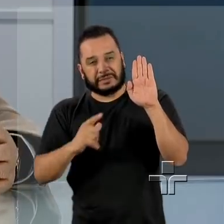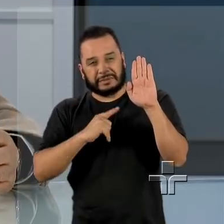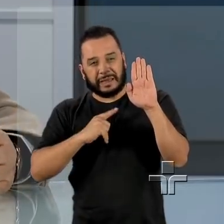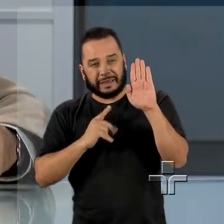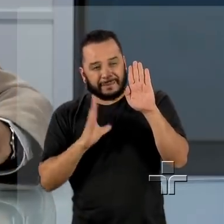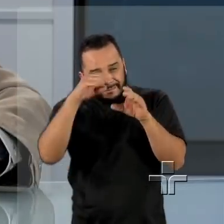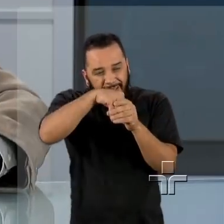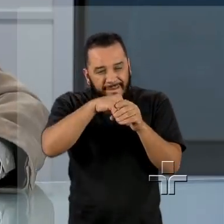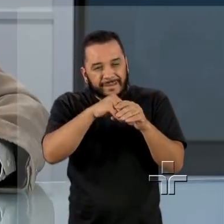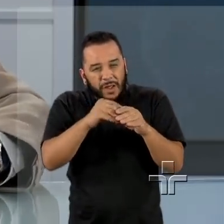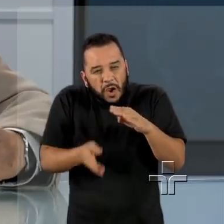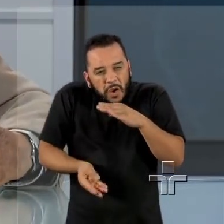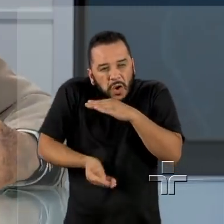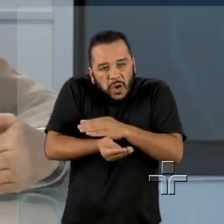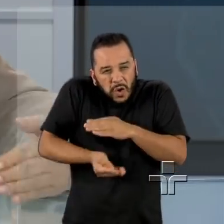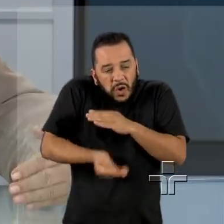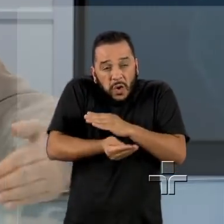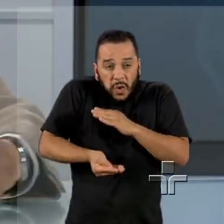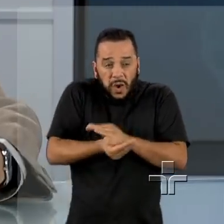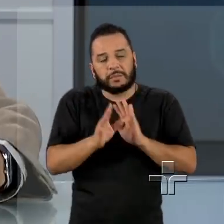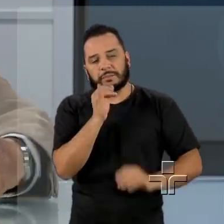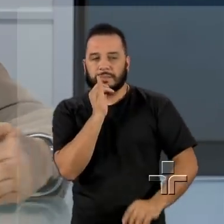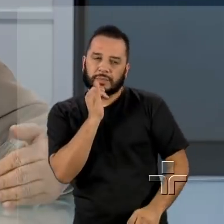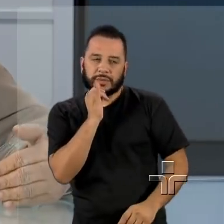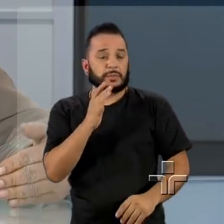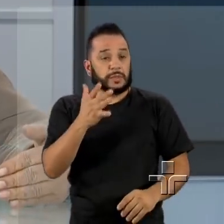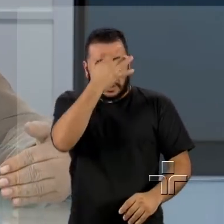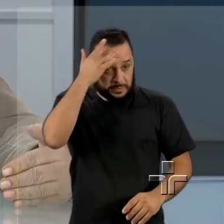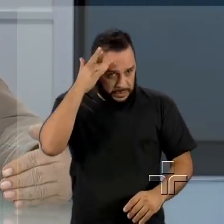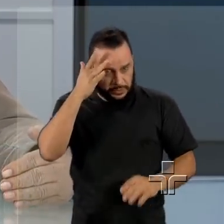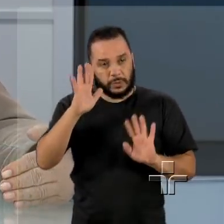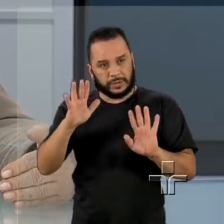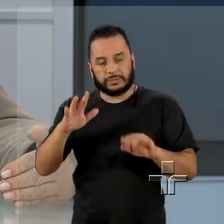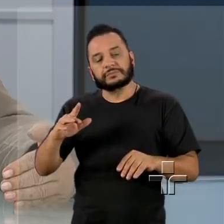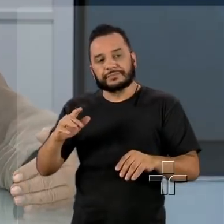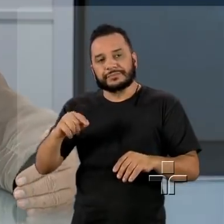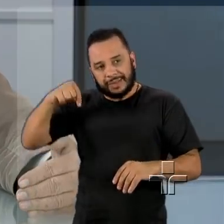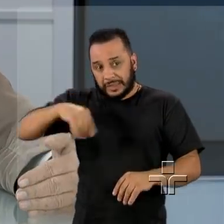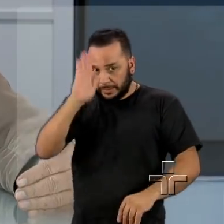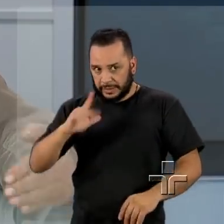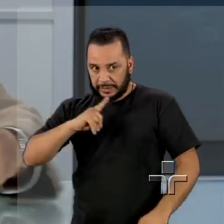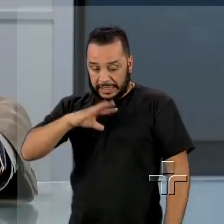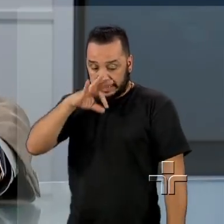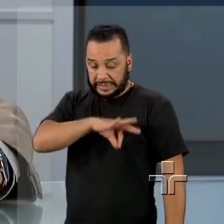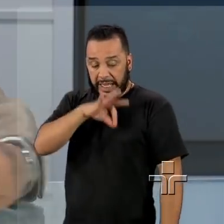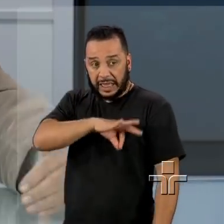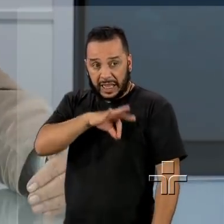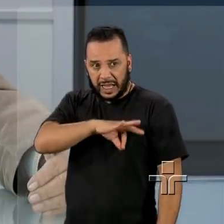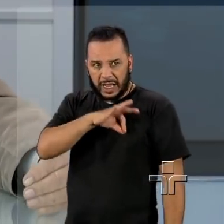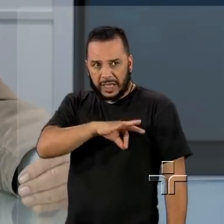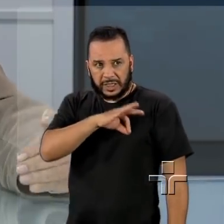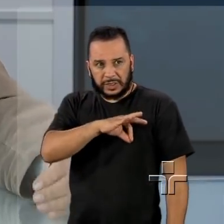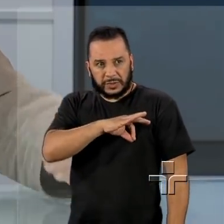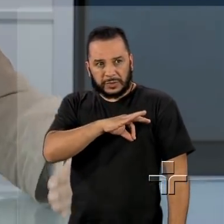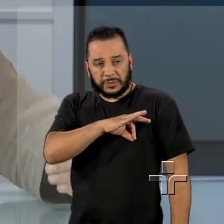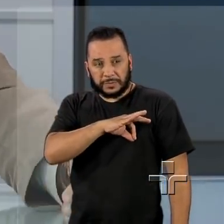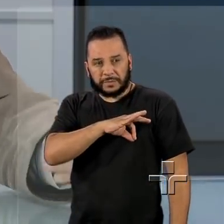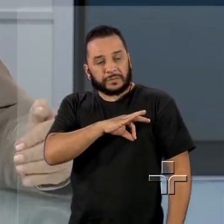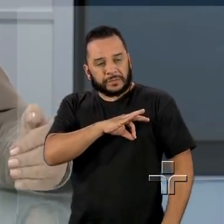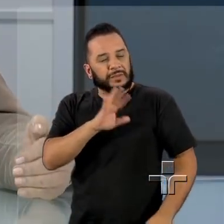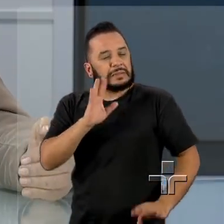fazer obra que não precisa. Era uma visão simples. Por quê? Faz a obra que não precisa, gasta no que não interessa.